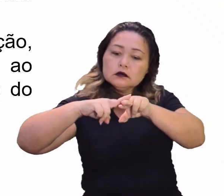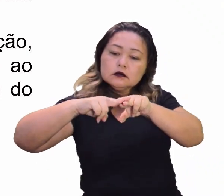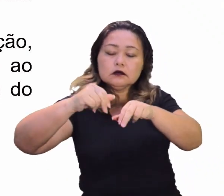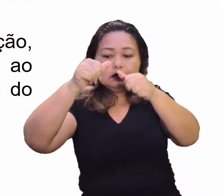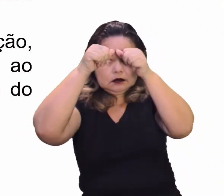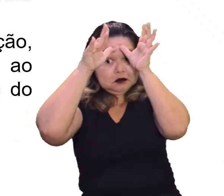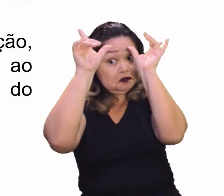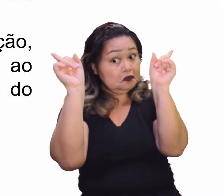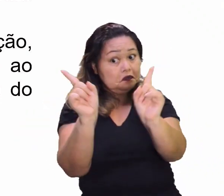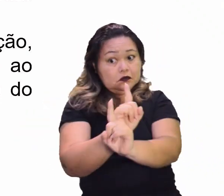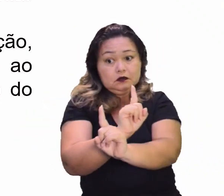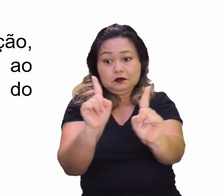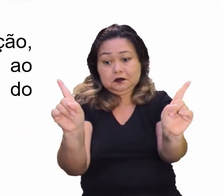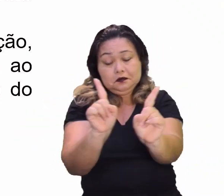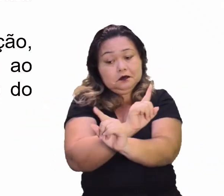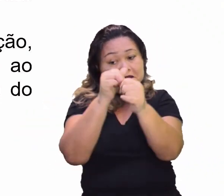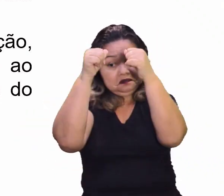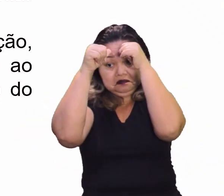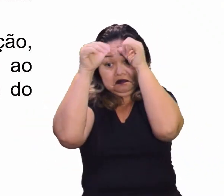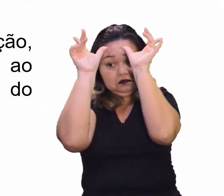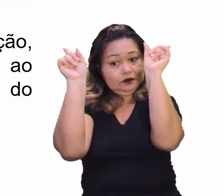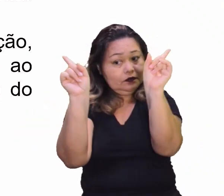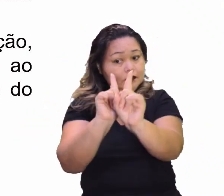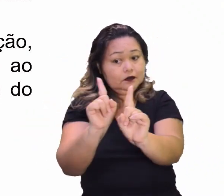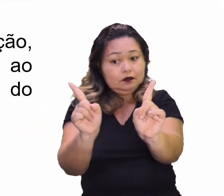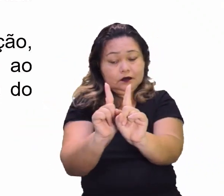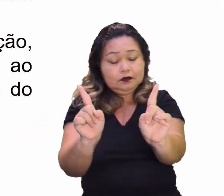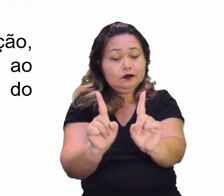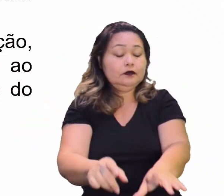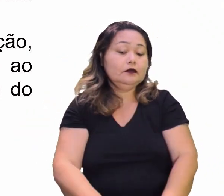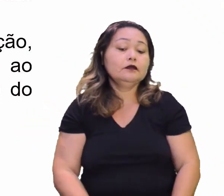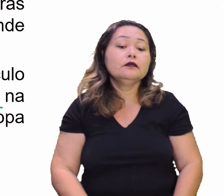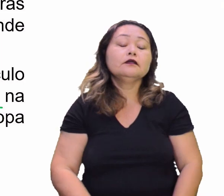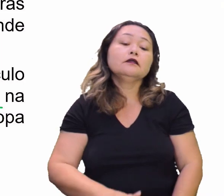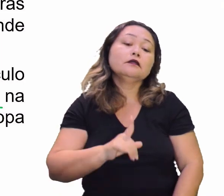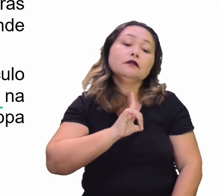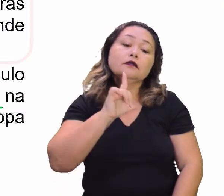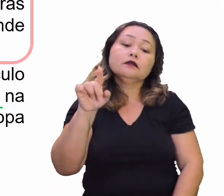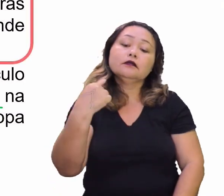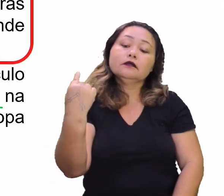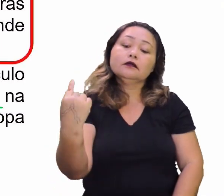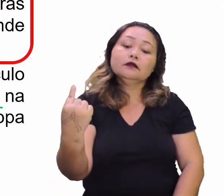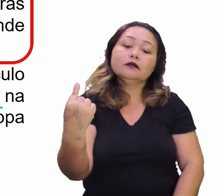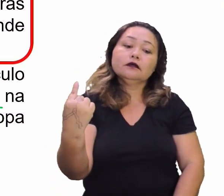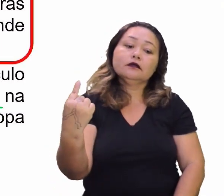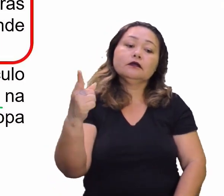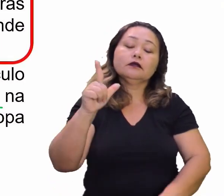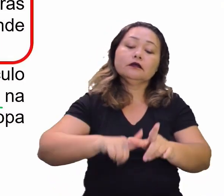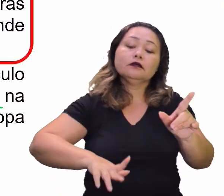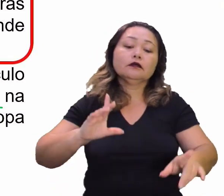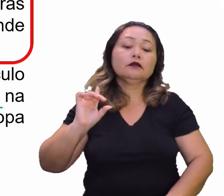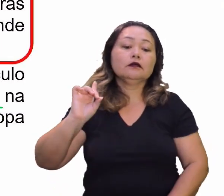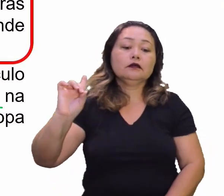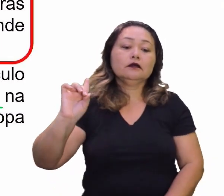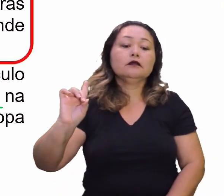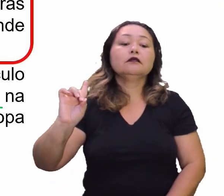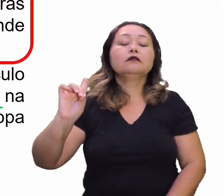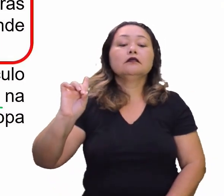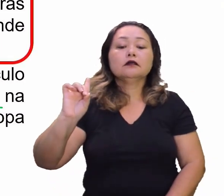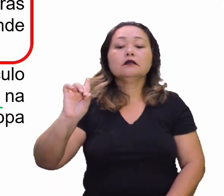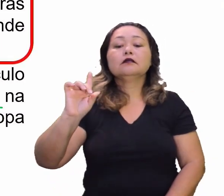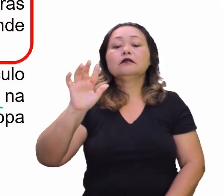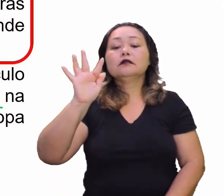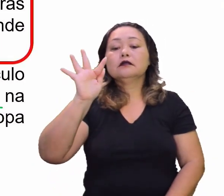estado do Acre, sem chance. Sem chance, não é no Acre. Então, só tem uma possibilidade. Letra D.